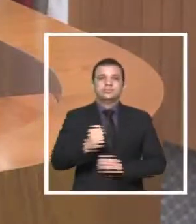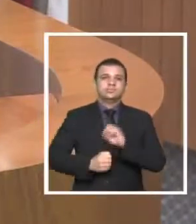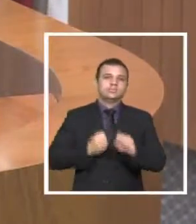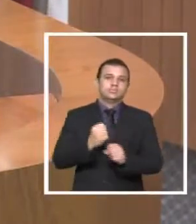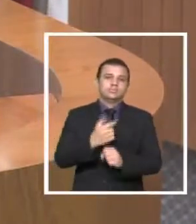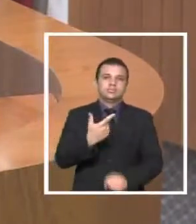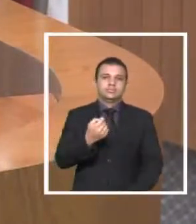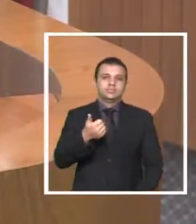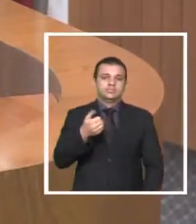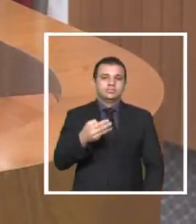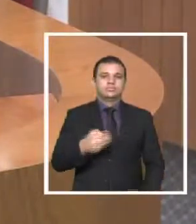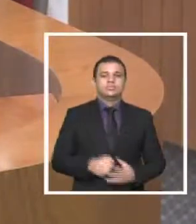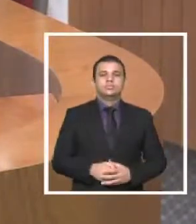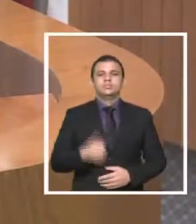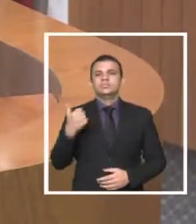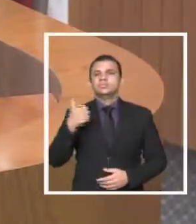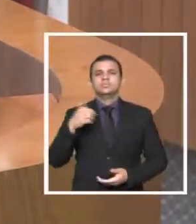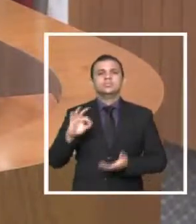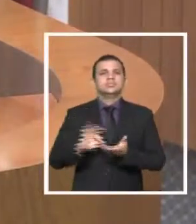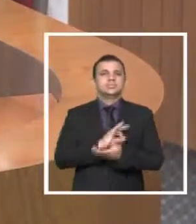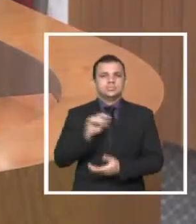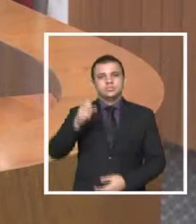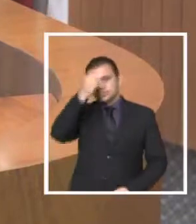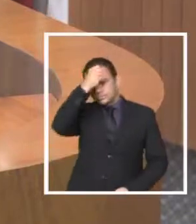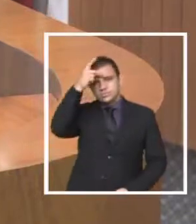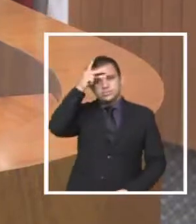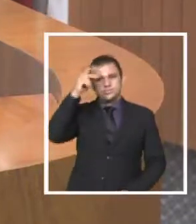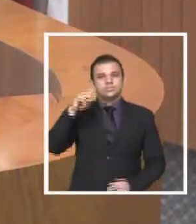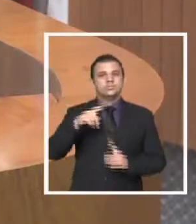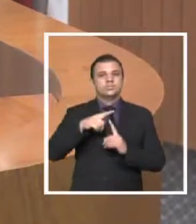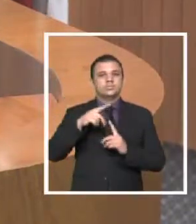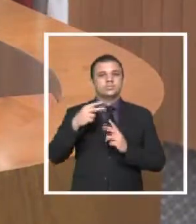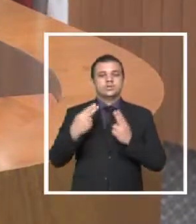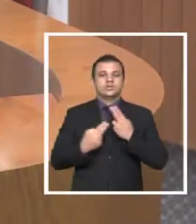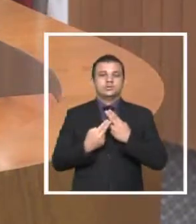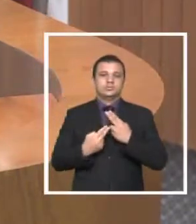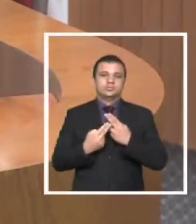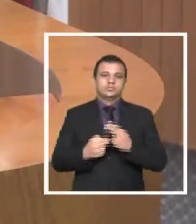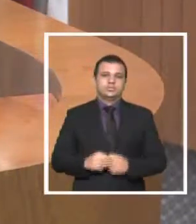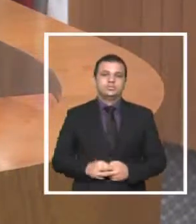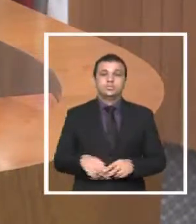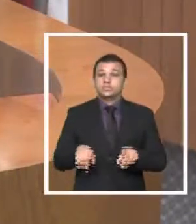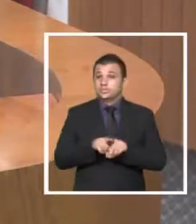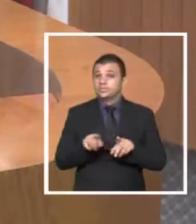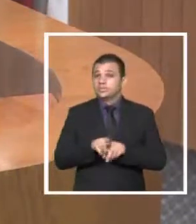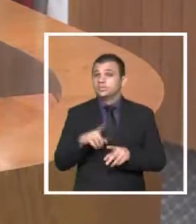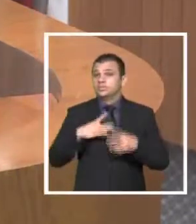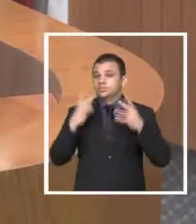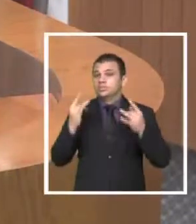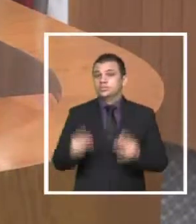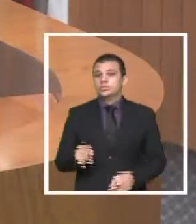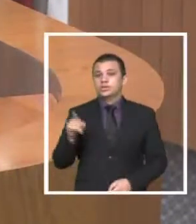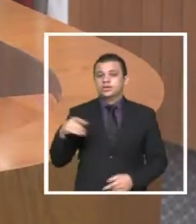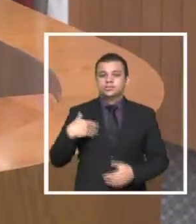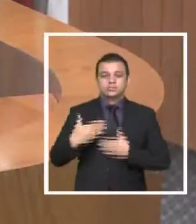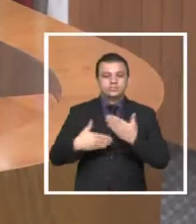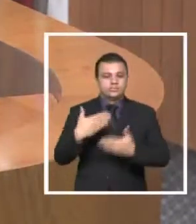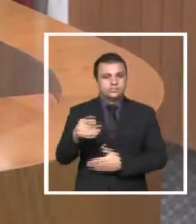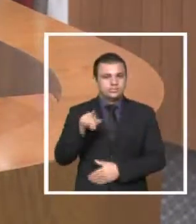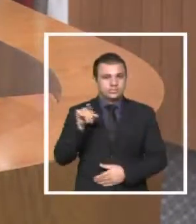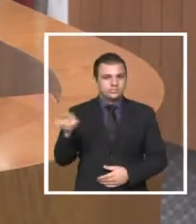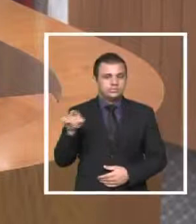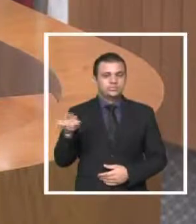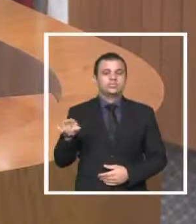com a Prefeitura de Timon? Com um detalhe, no processo, a Tecnic, que contratou por dispensa